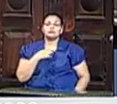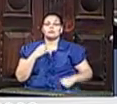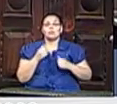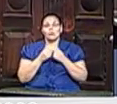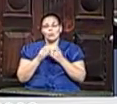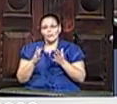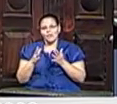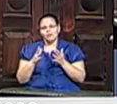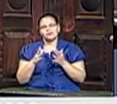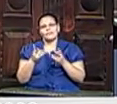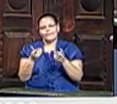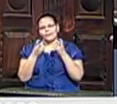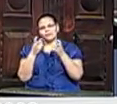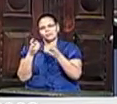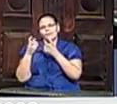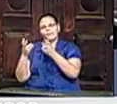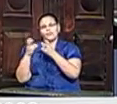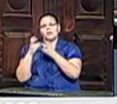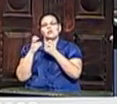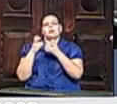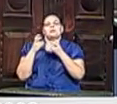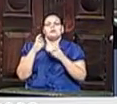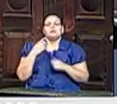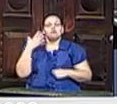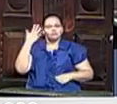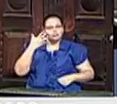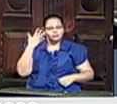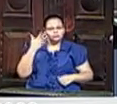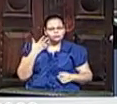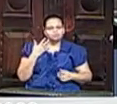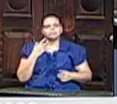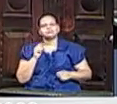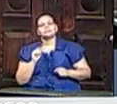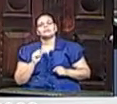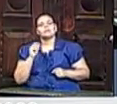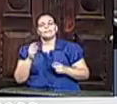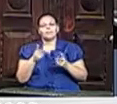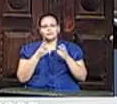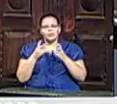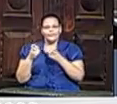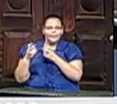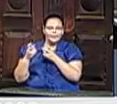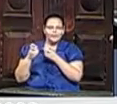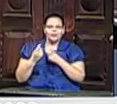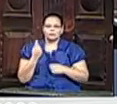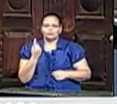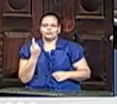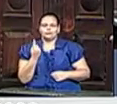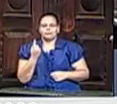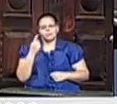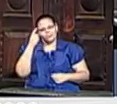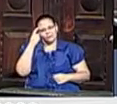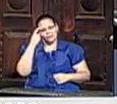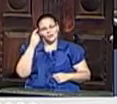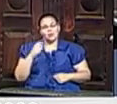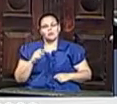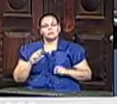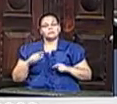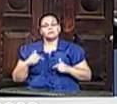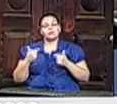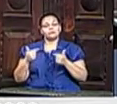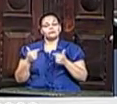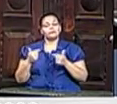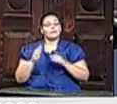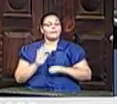começo a perceber discursos avulsos, começo a perceber iniciativas isoladas, mas que podem fazer parte de